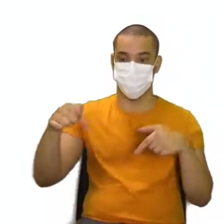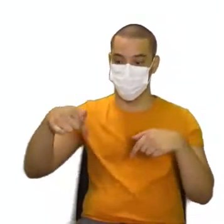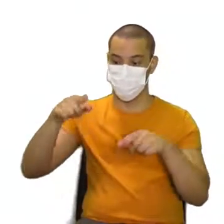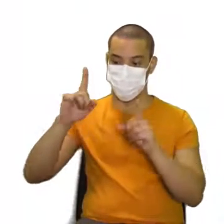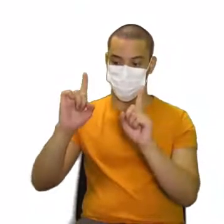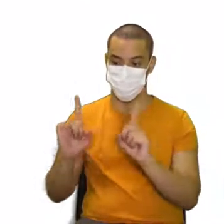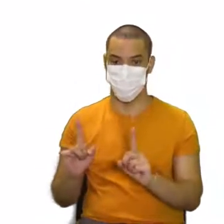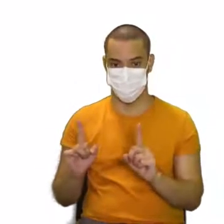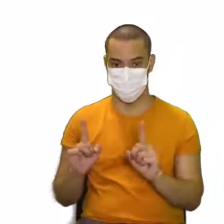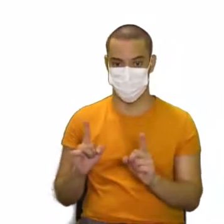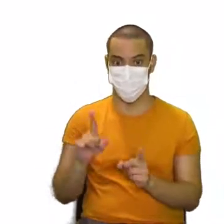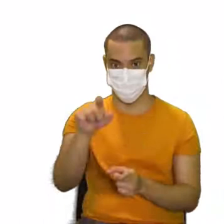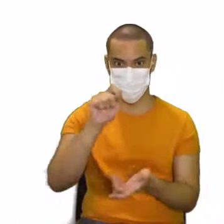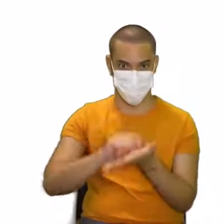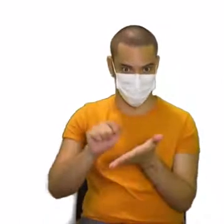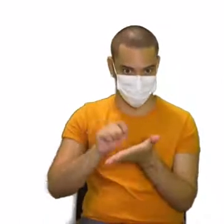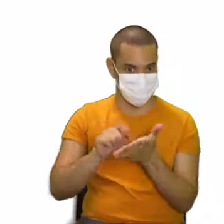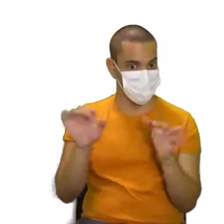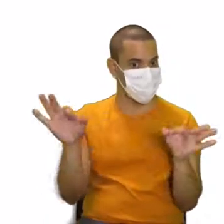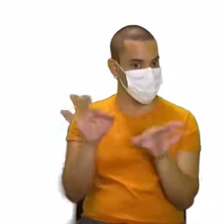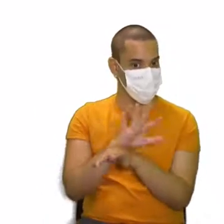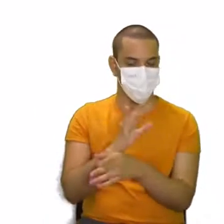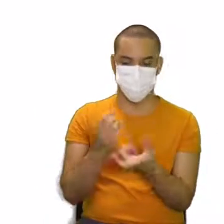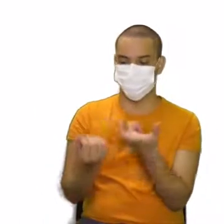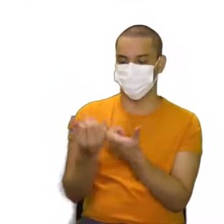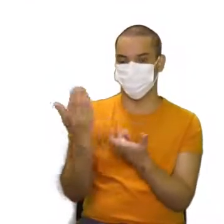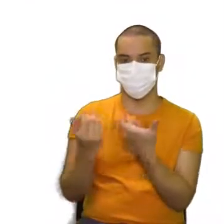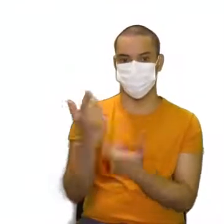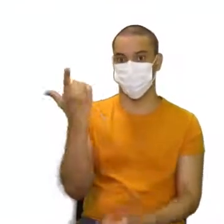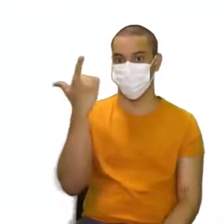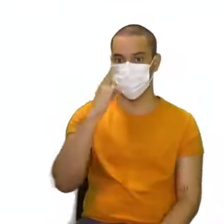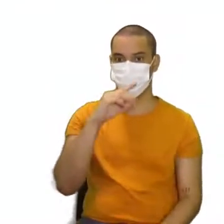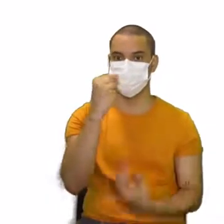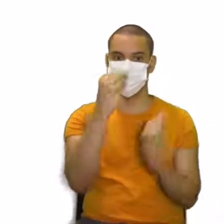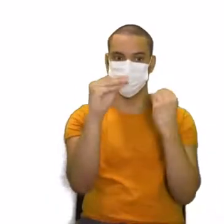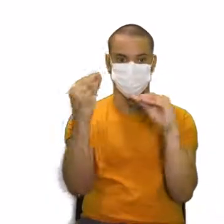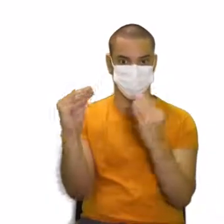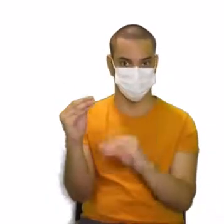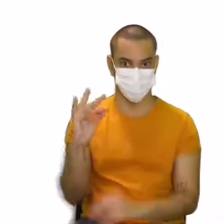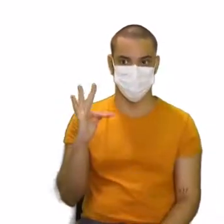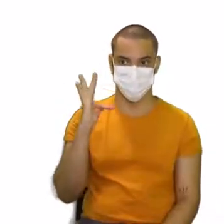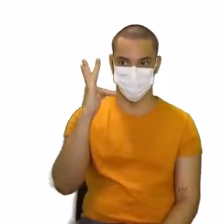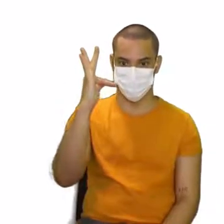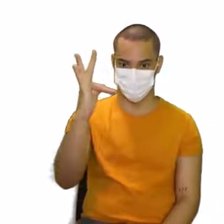prontinha para vocês a nota E aí você já vai conseguir calcular certo